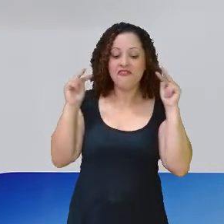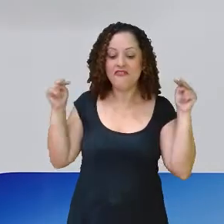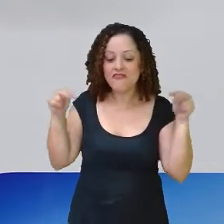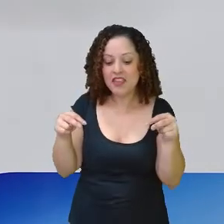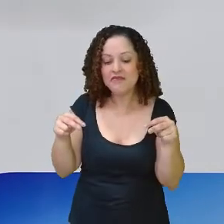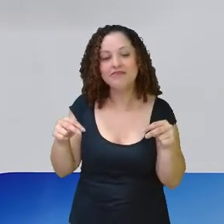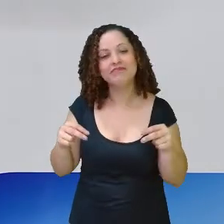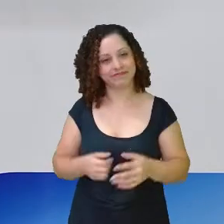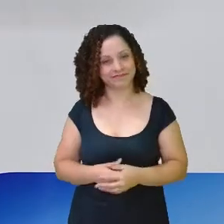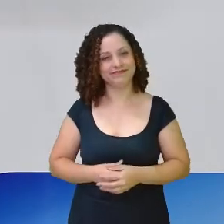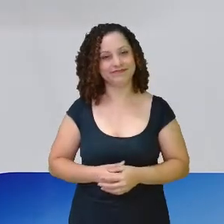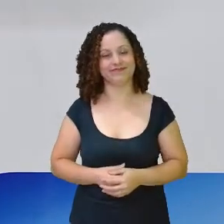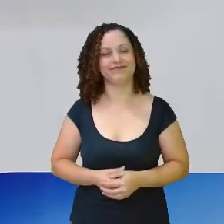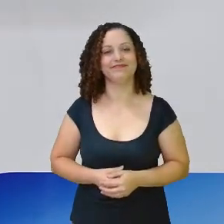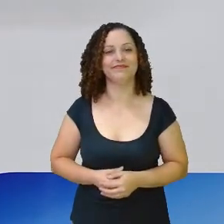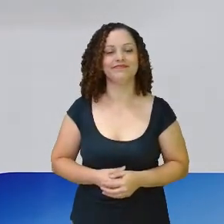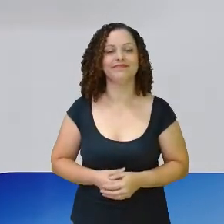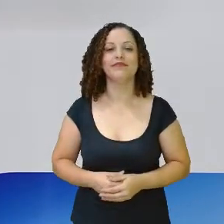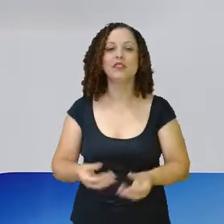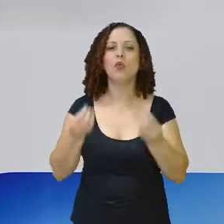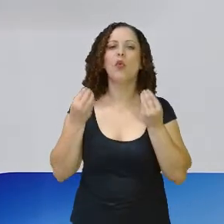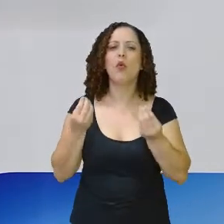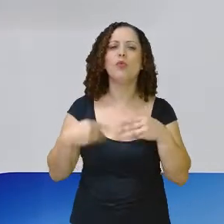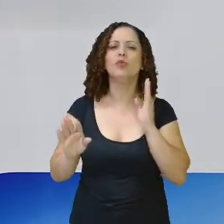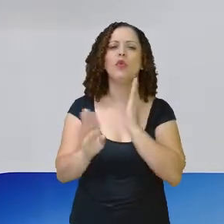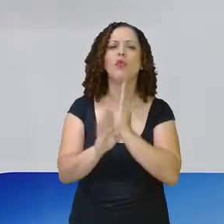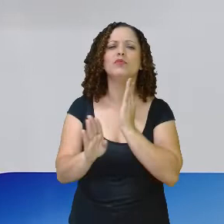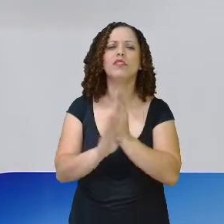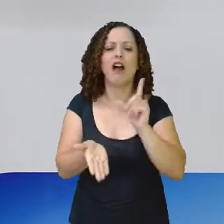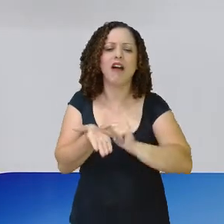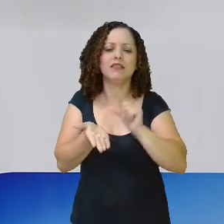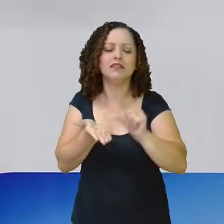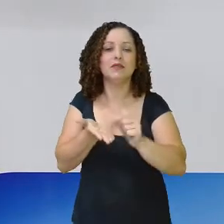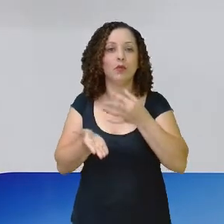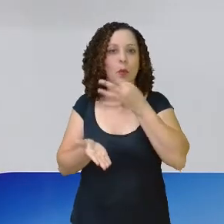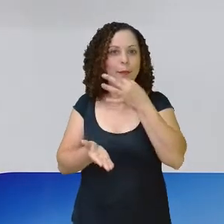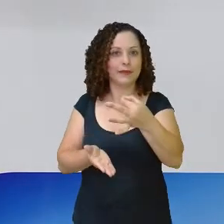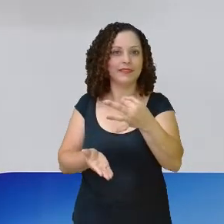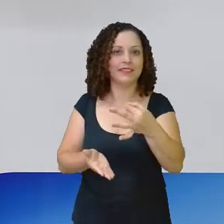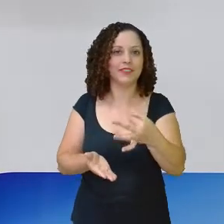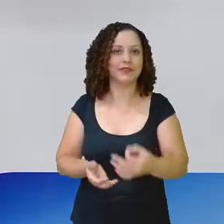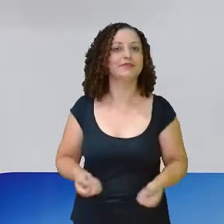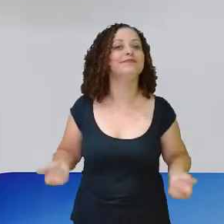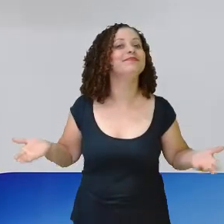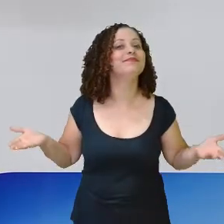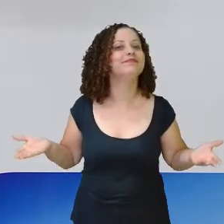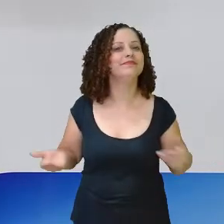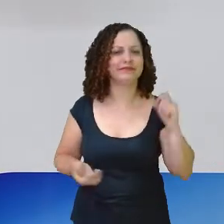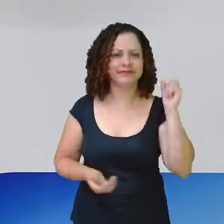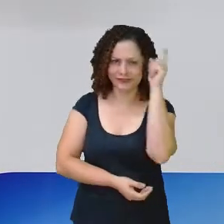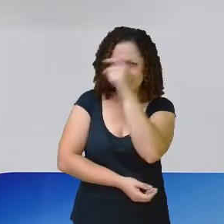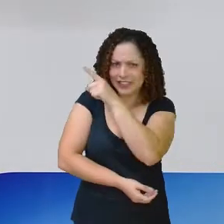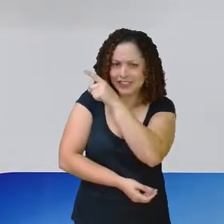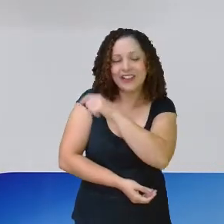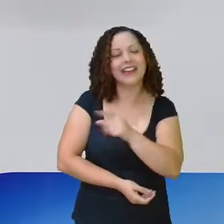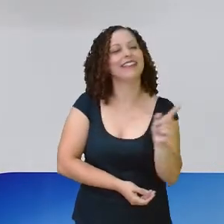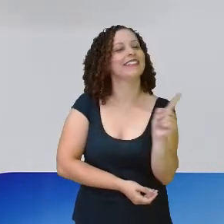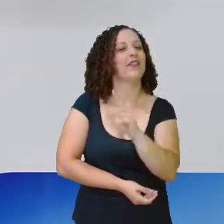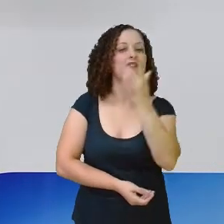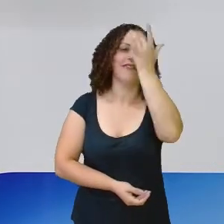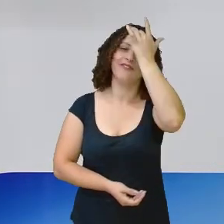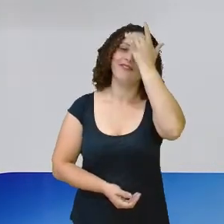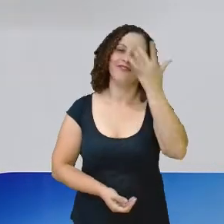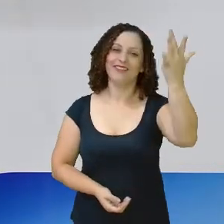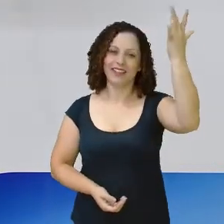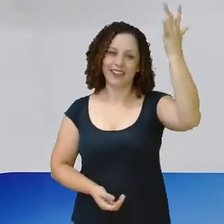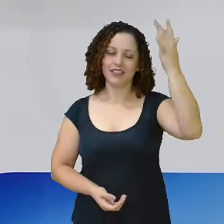Então, Ana e Agatha, vocês sabem onde é que a gente encontra esses artigos de opinião? Difícil? Não, né? Bem fácil a gente encontrar artigo